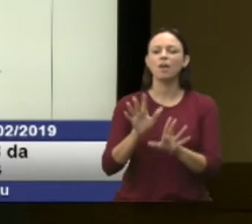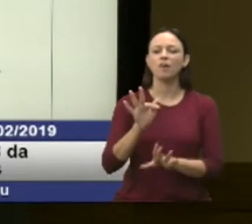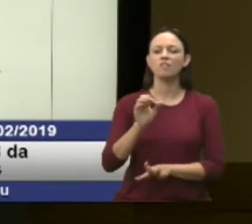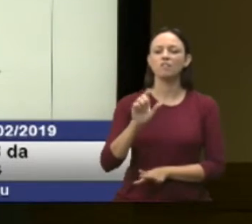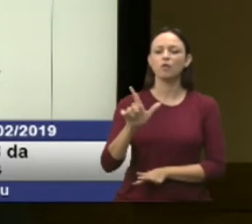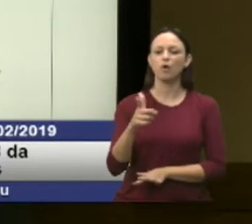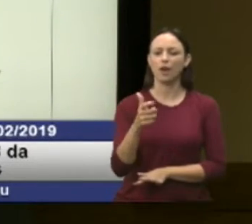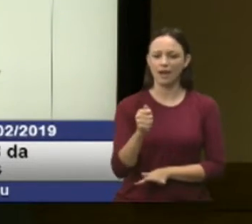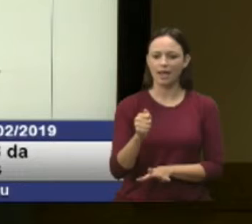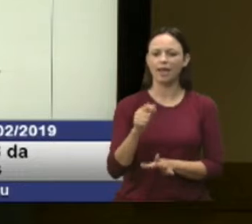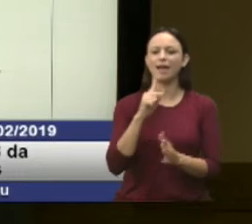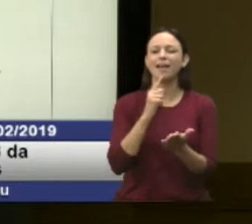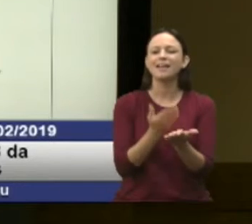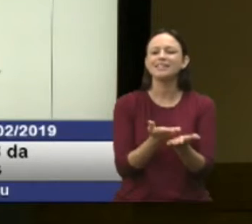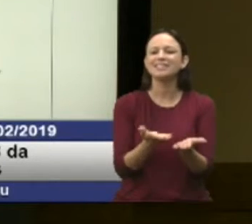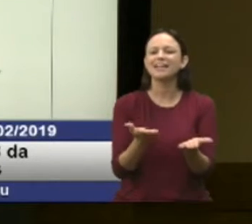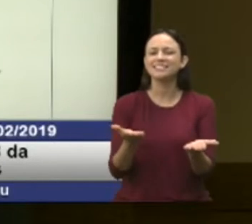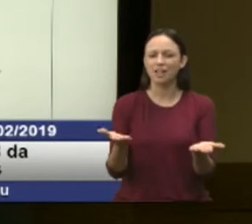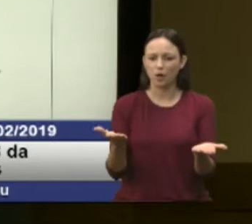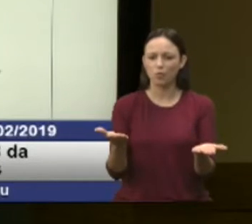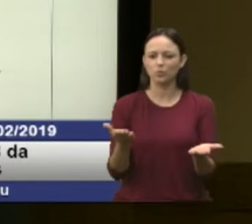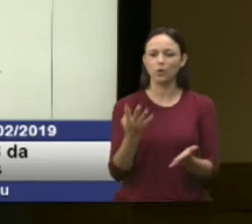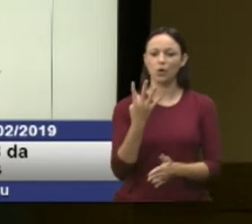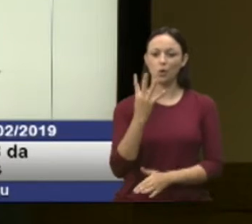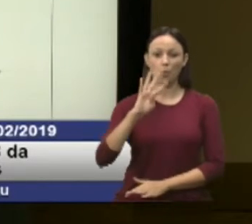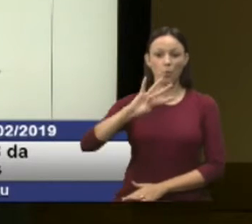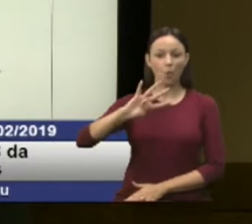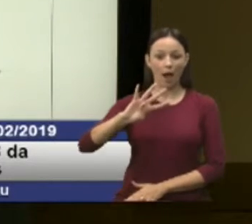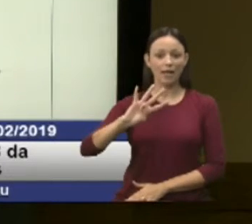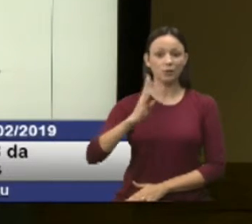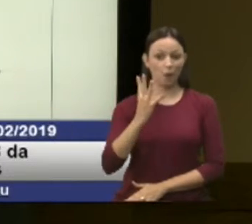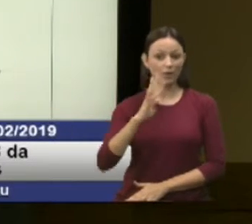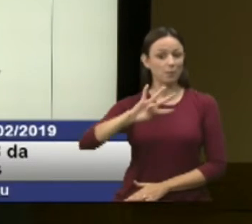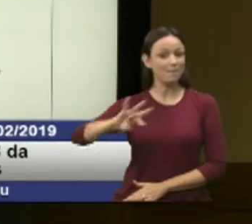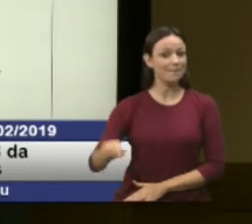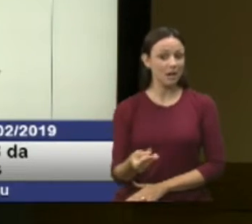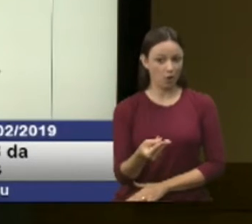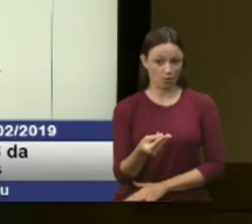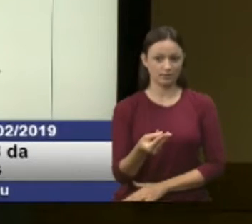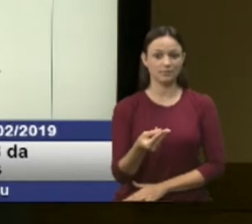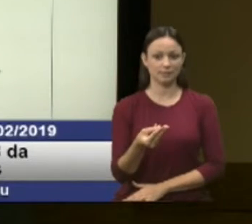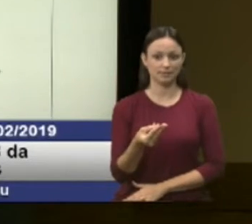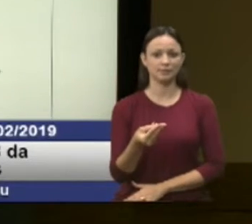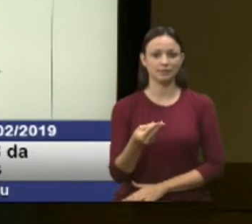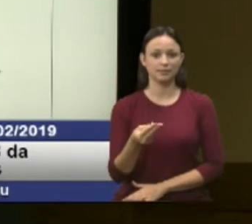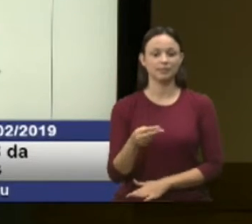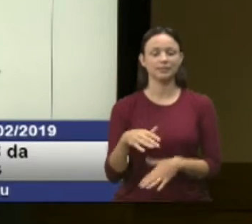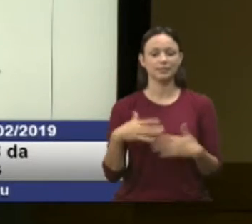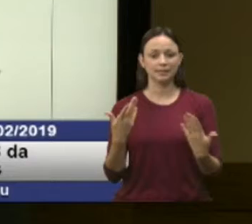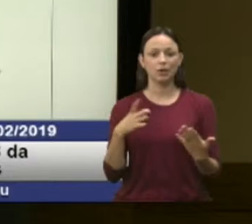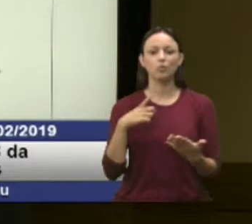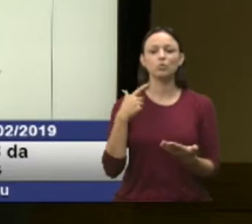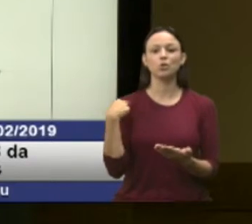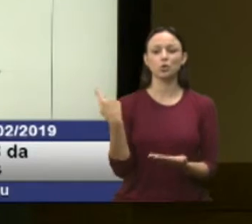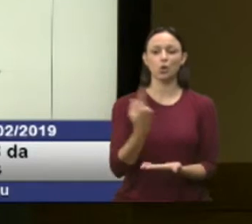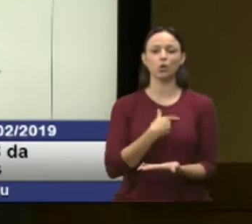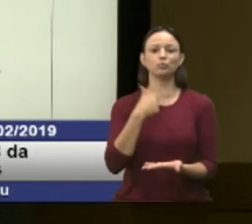licitação, que foi 4 milhões, então a gente vai observar que praticamente nós